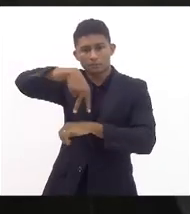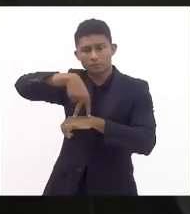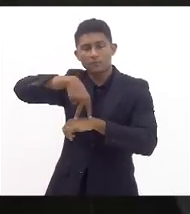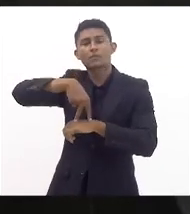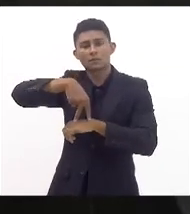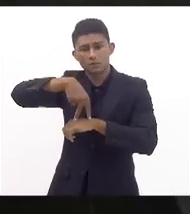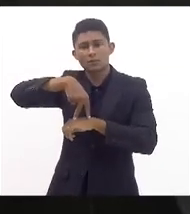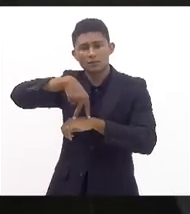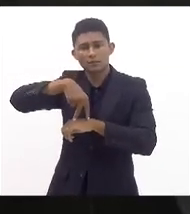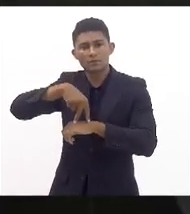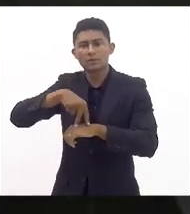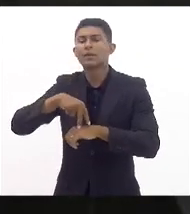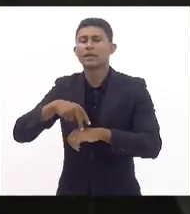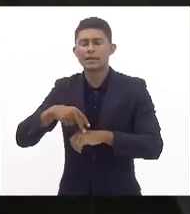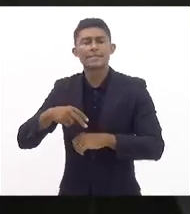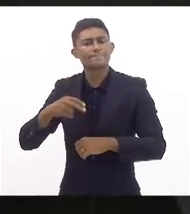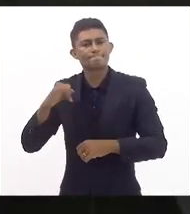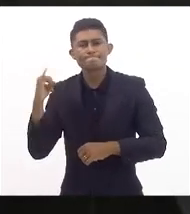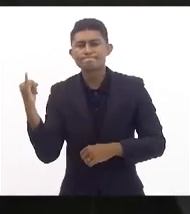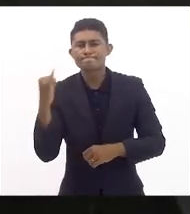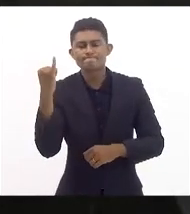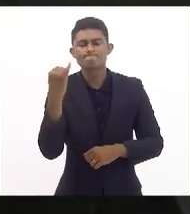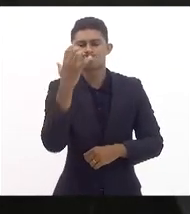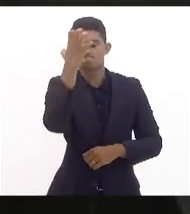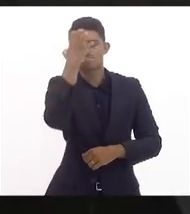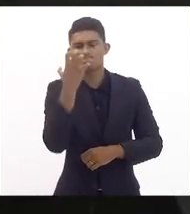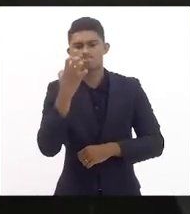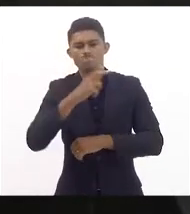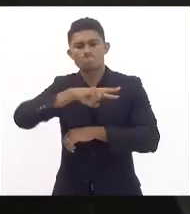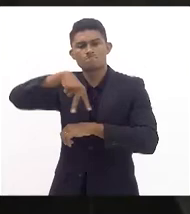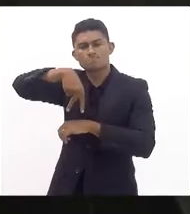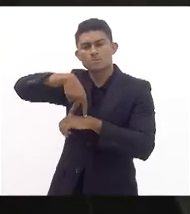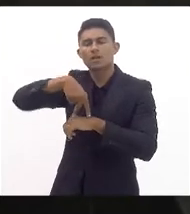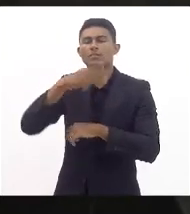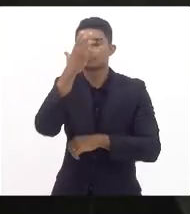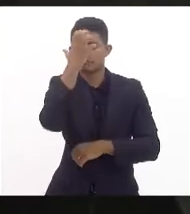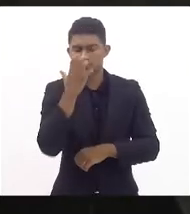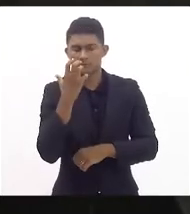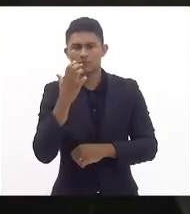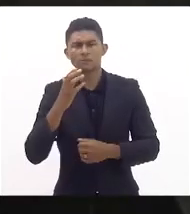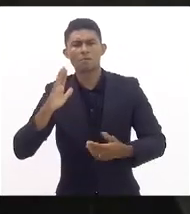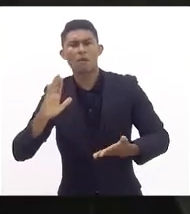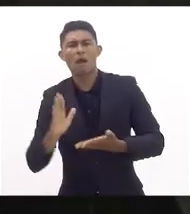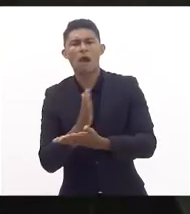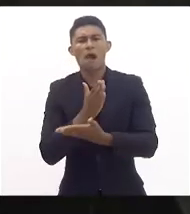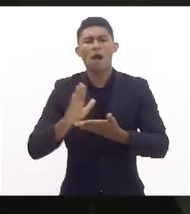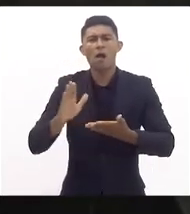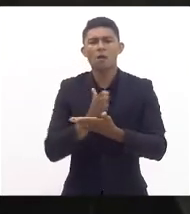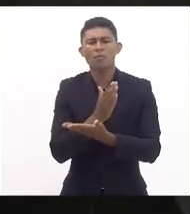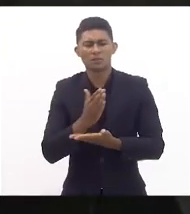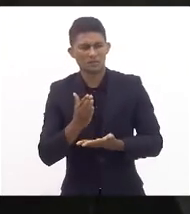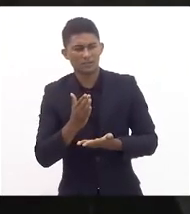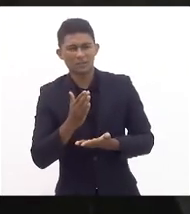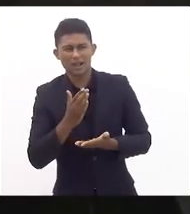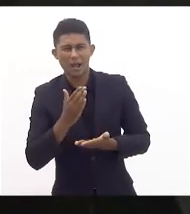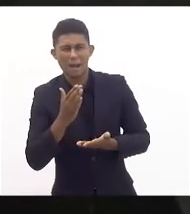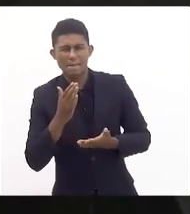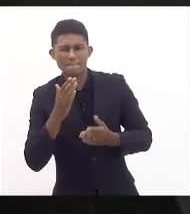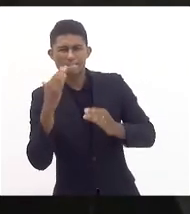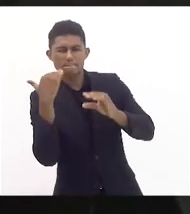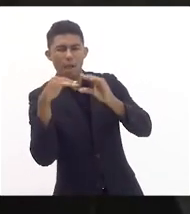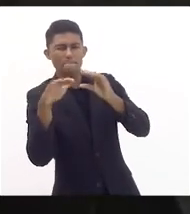nós levada, e sempre o é, levado muito a sério, ao contrário daqueles que fazem uso de mensagens e